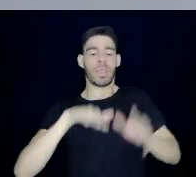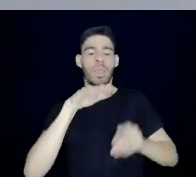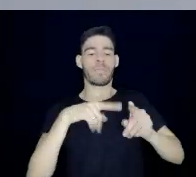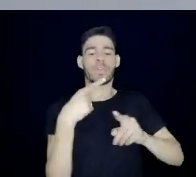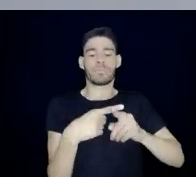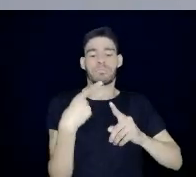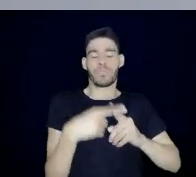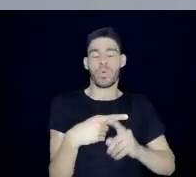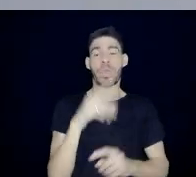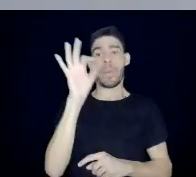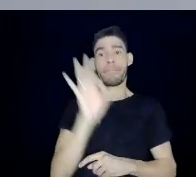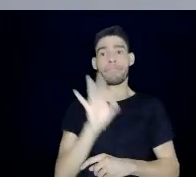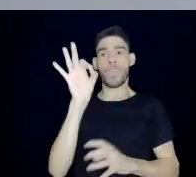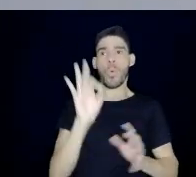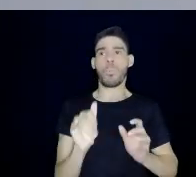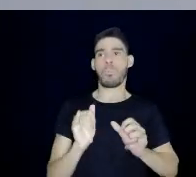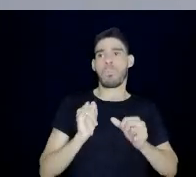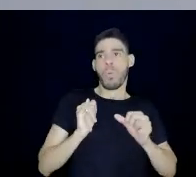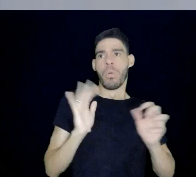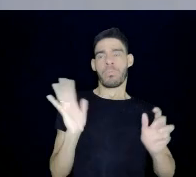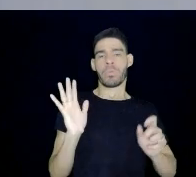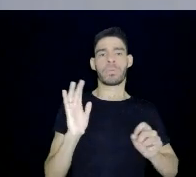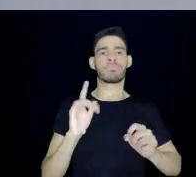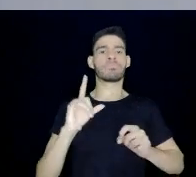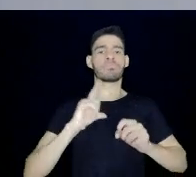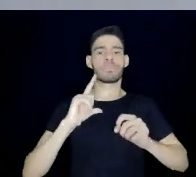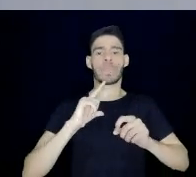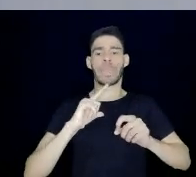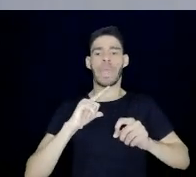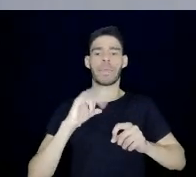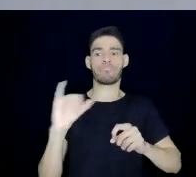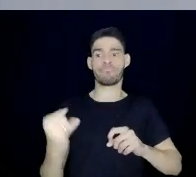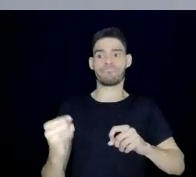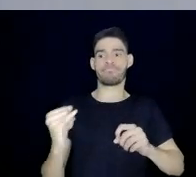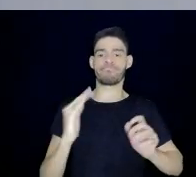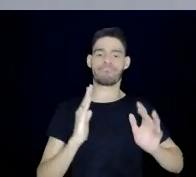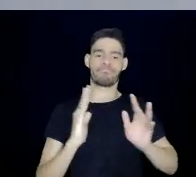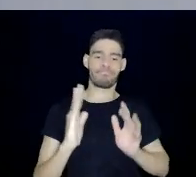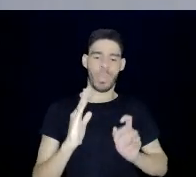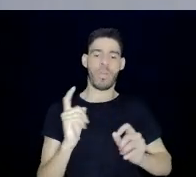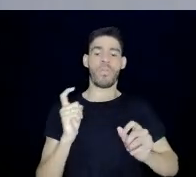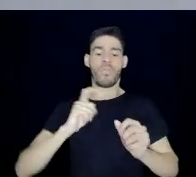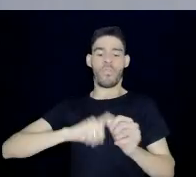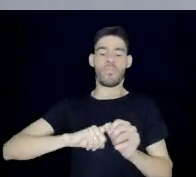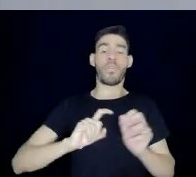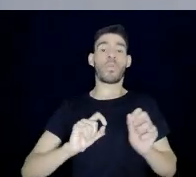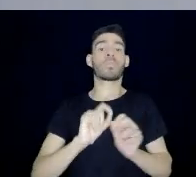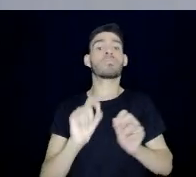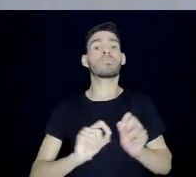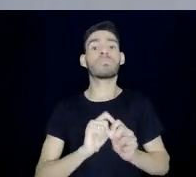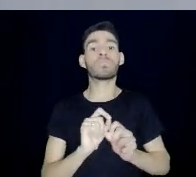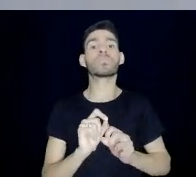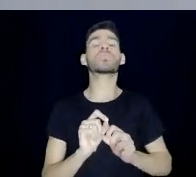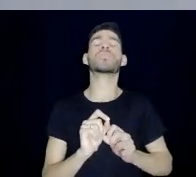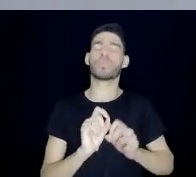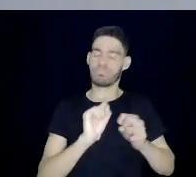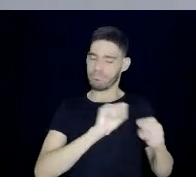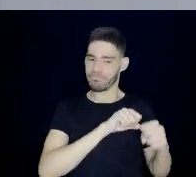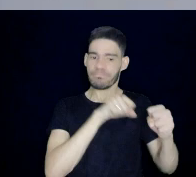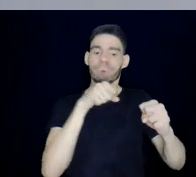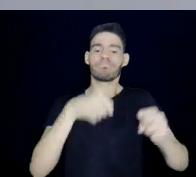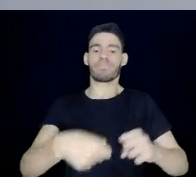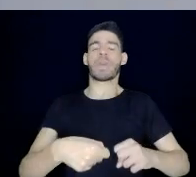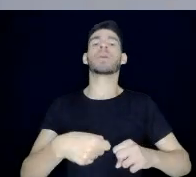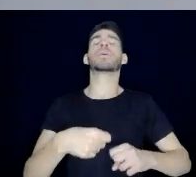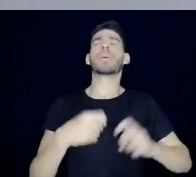em função do percentual de abstenção, cria aí uma janela de oportunidade para se retomar todo o